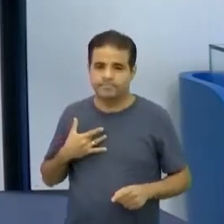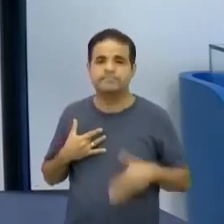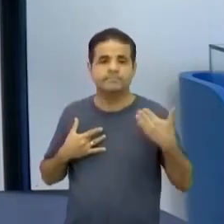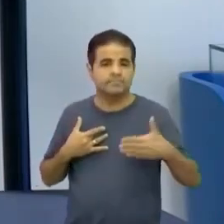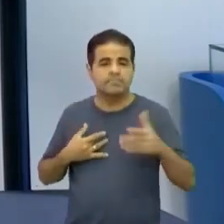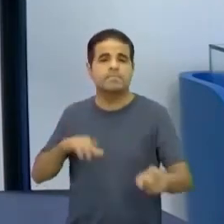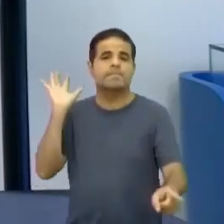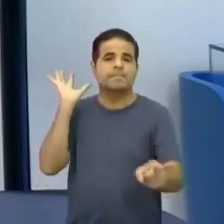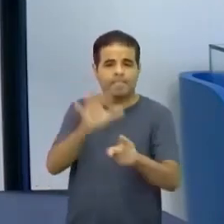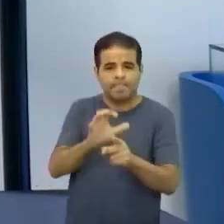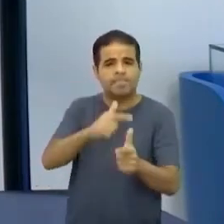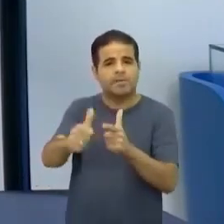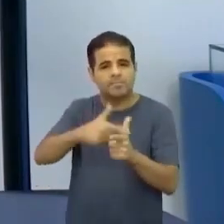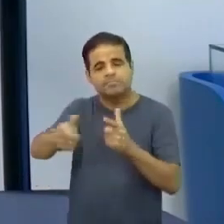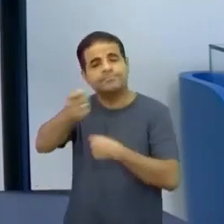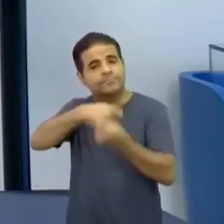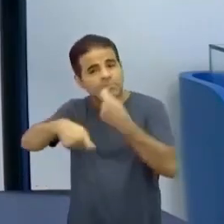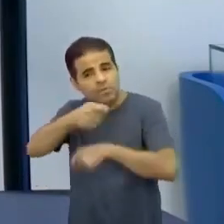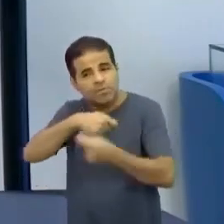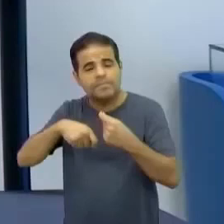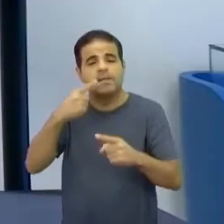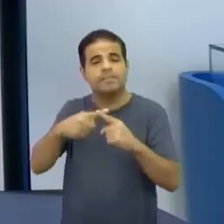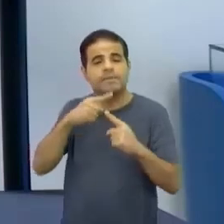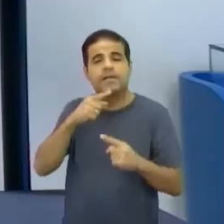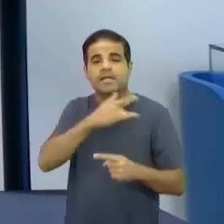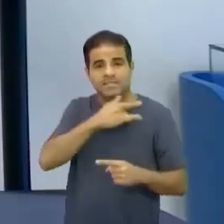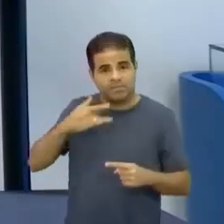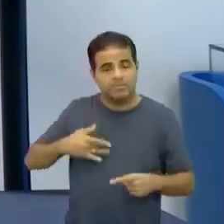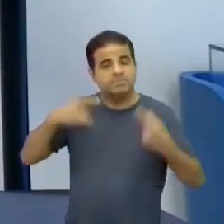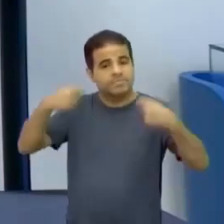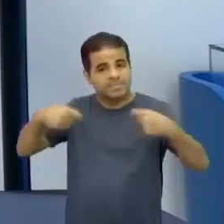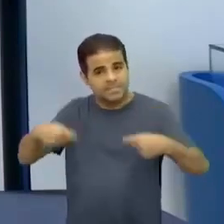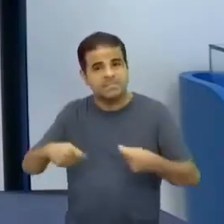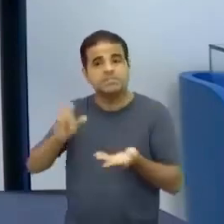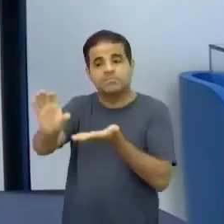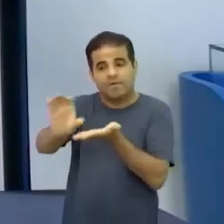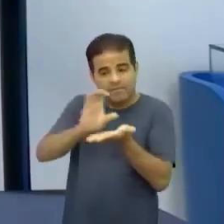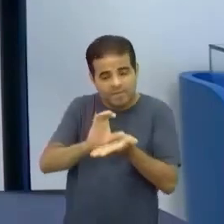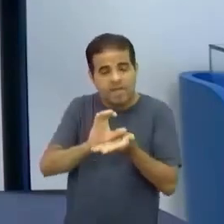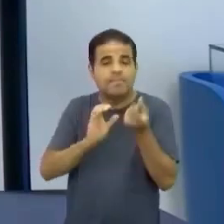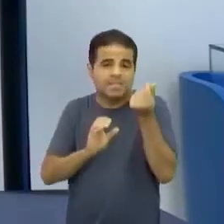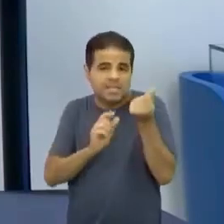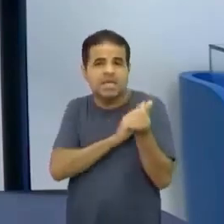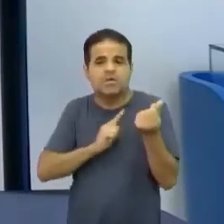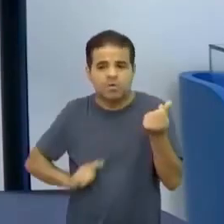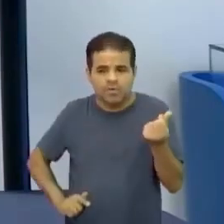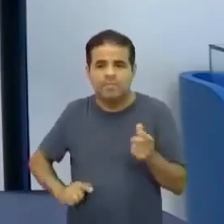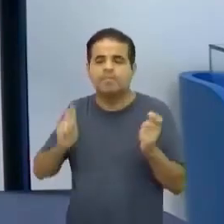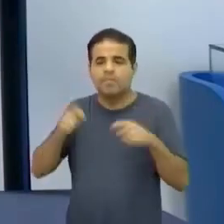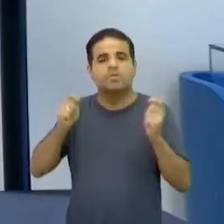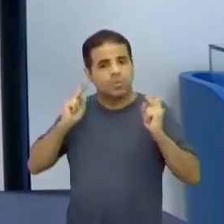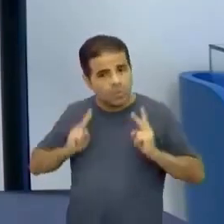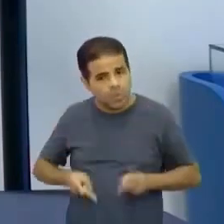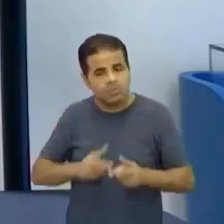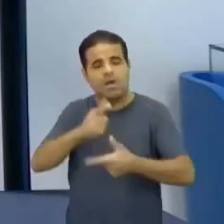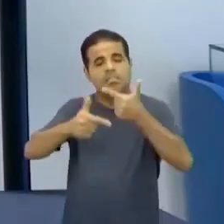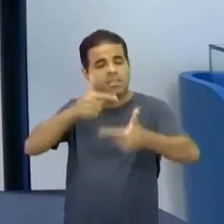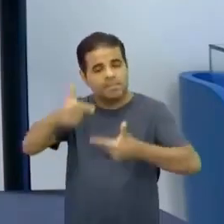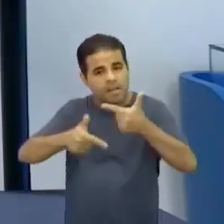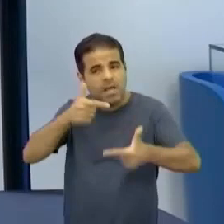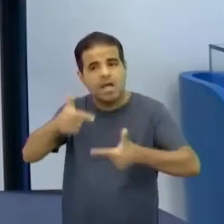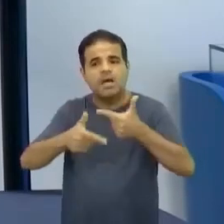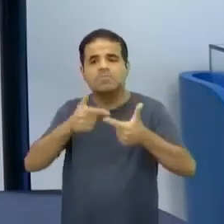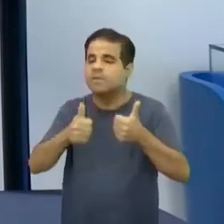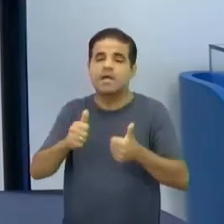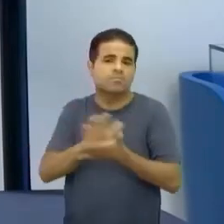estarei causando um problema econômico, porque a saúde depende de uma verba governamental para que ela possa funcionar adequadamente, porque